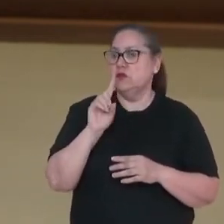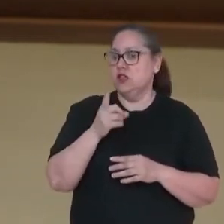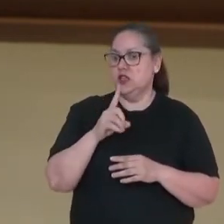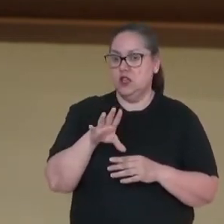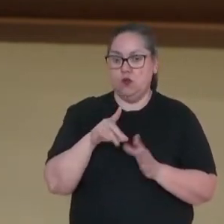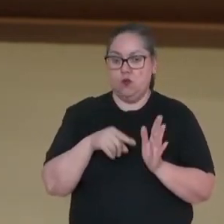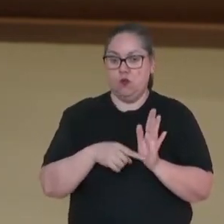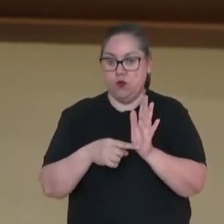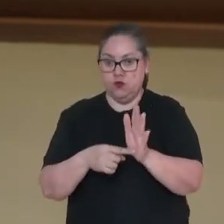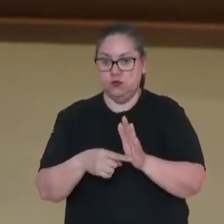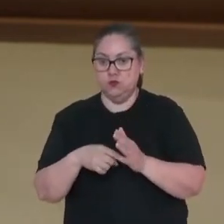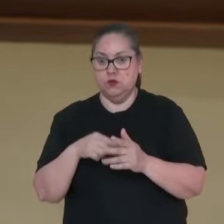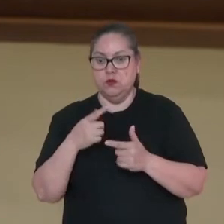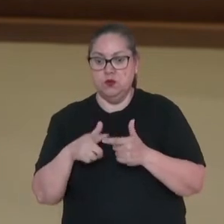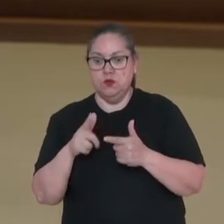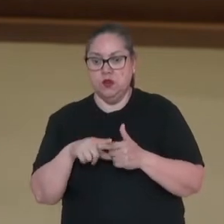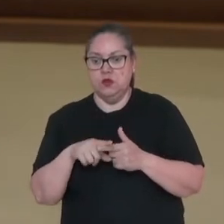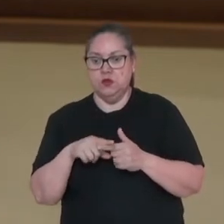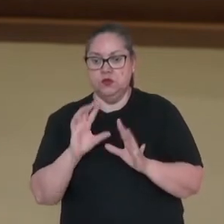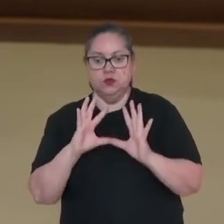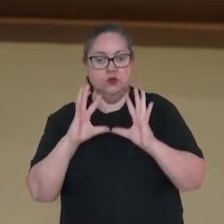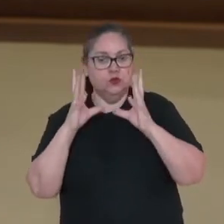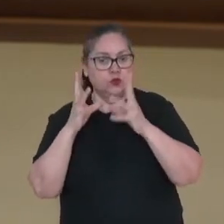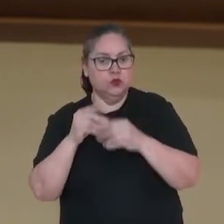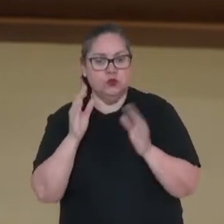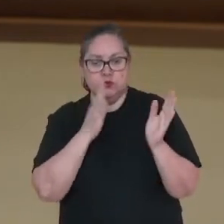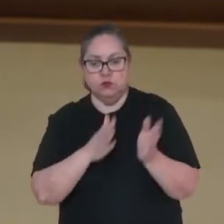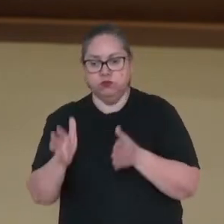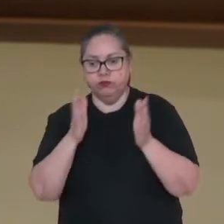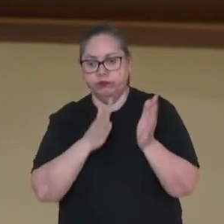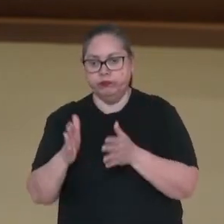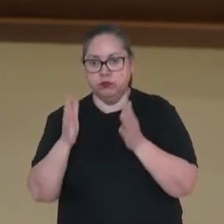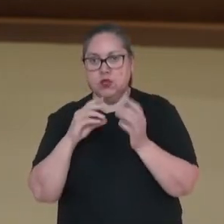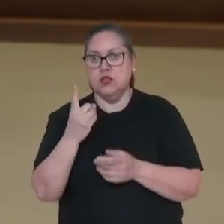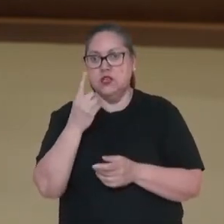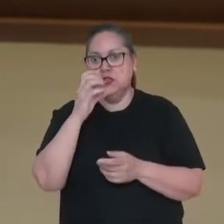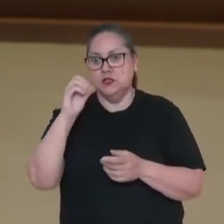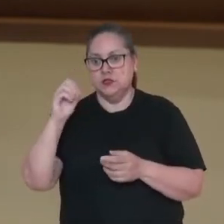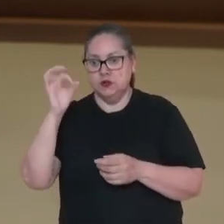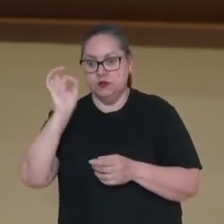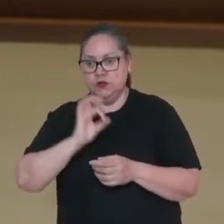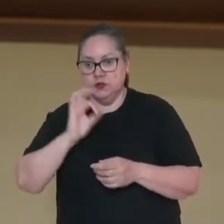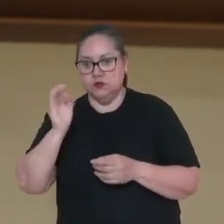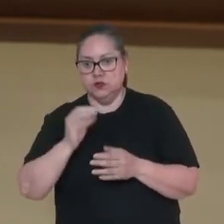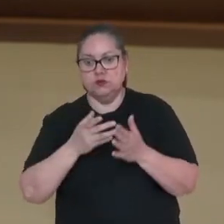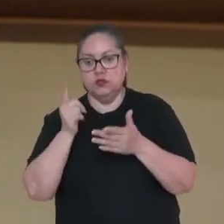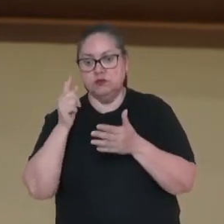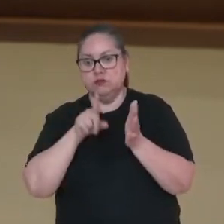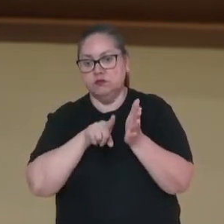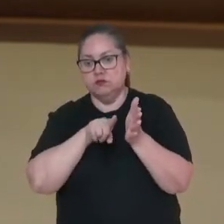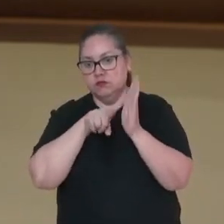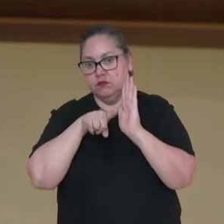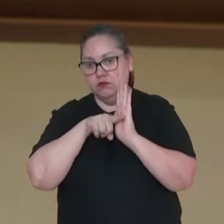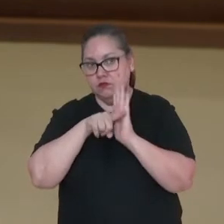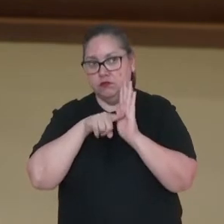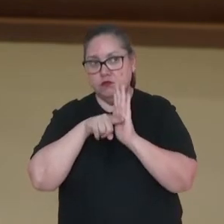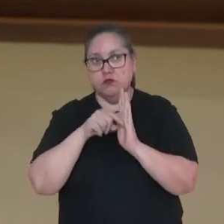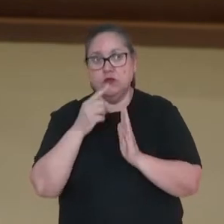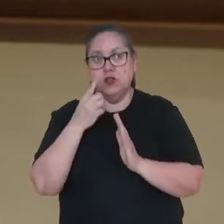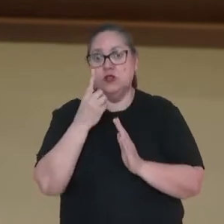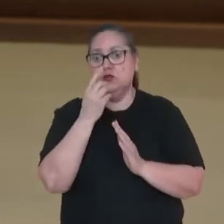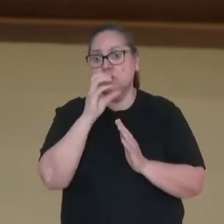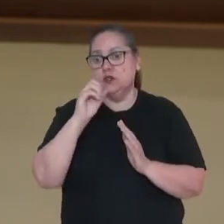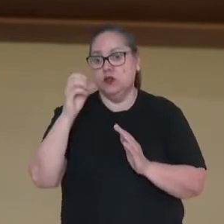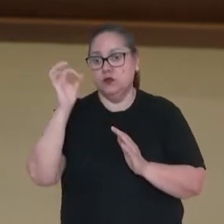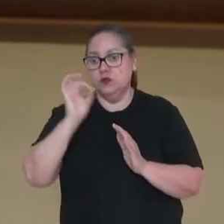não apresentam defeito e o todo produzido é o nosso 100%, basta eu subtrair do 100% esse